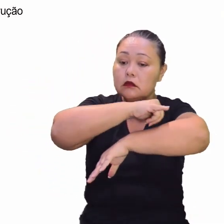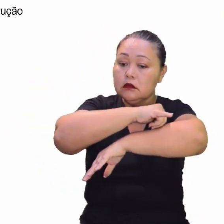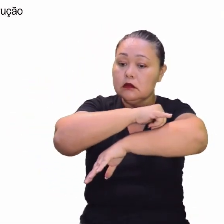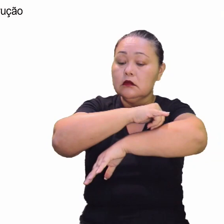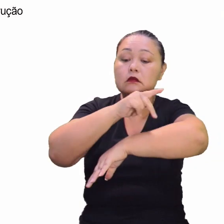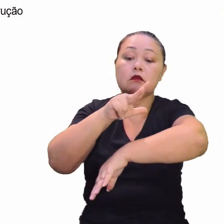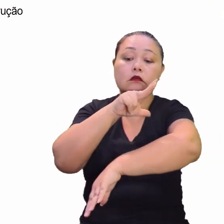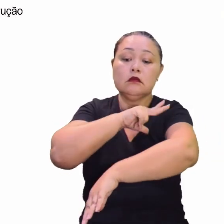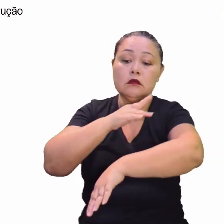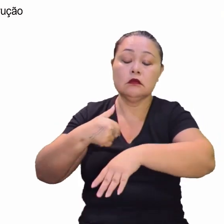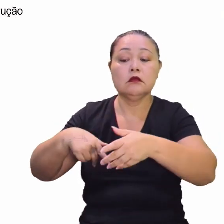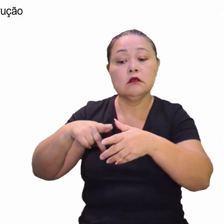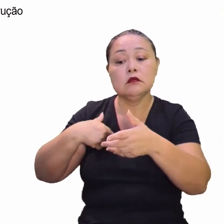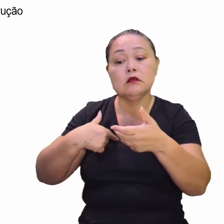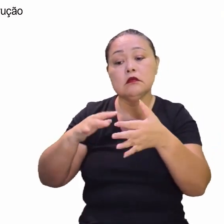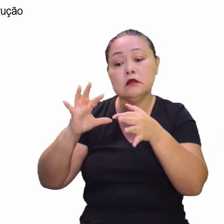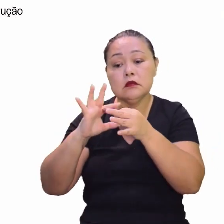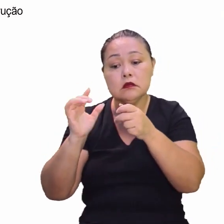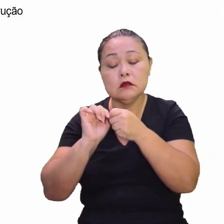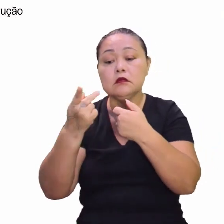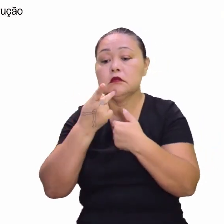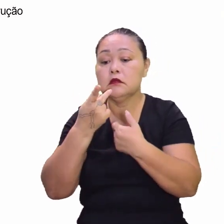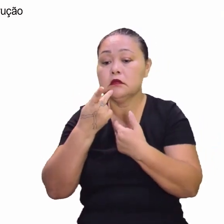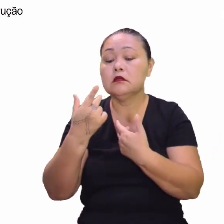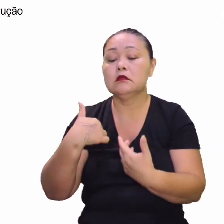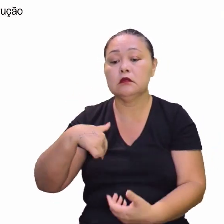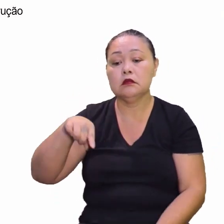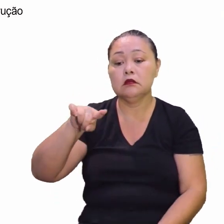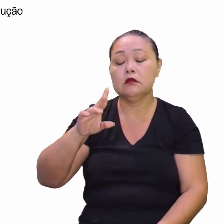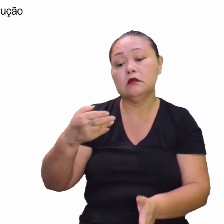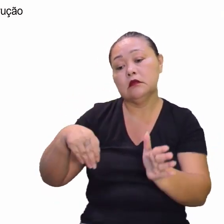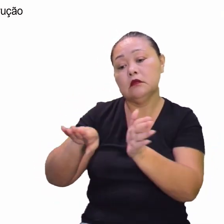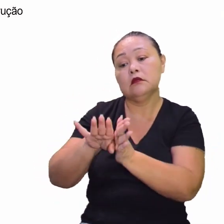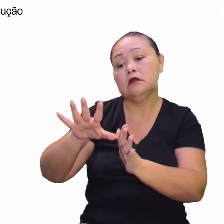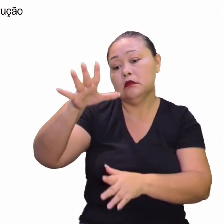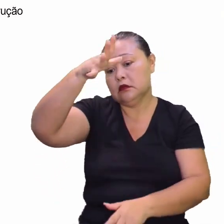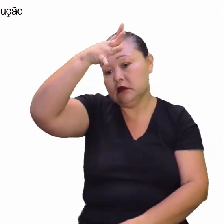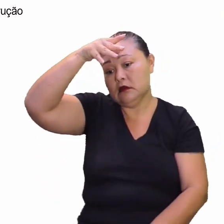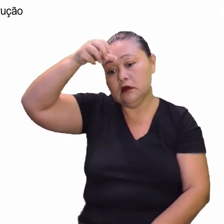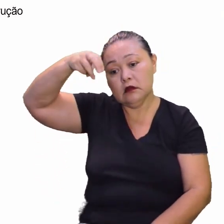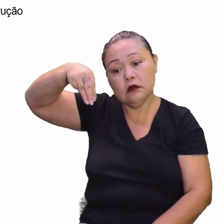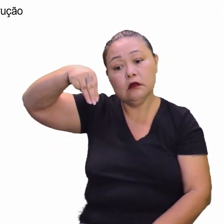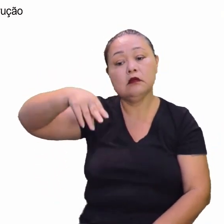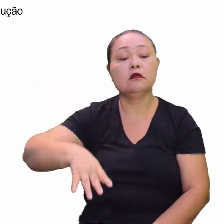Porto Velho, de Vilhena até Porto Velho, seriam as conexões que o professor Jorge está falando até chegar em Manaus.